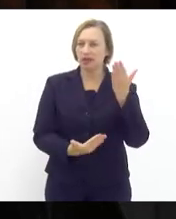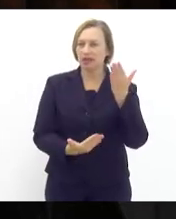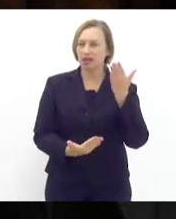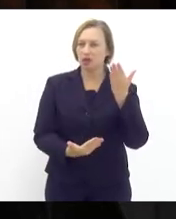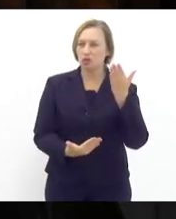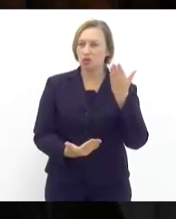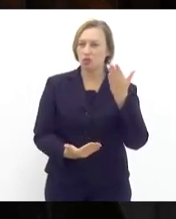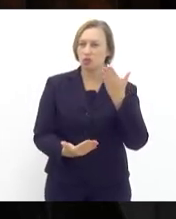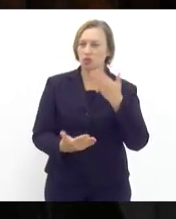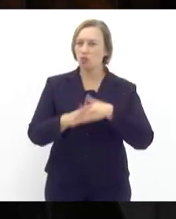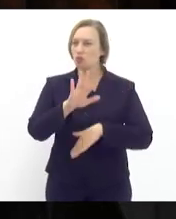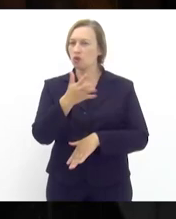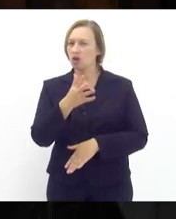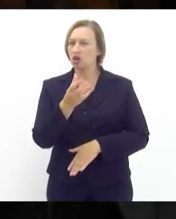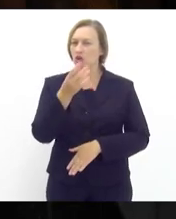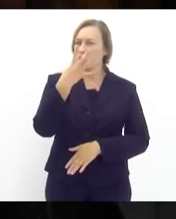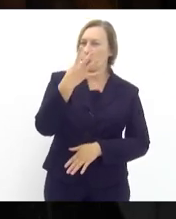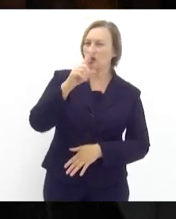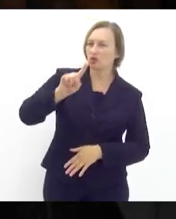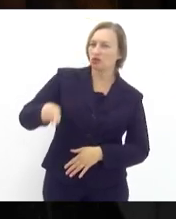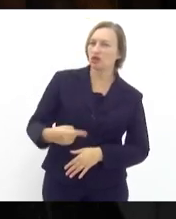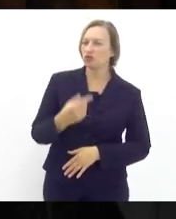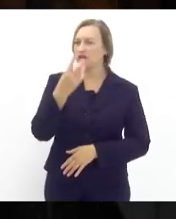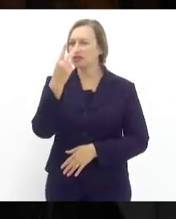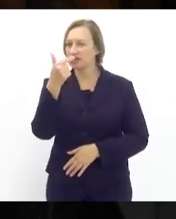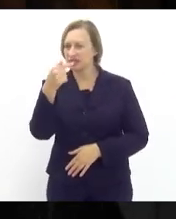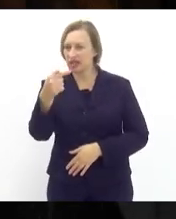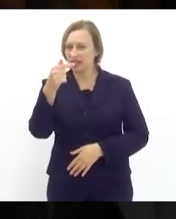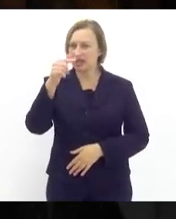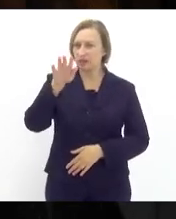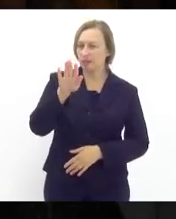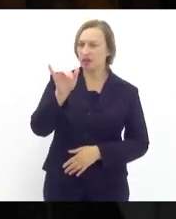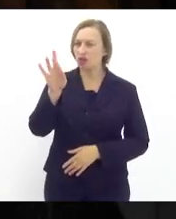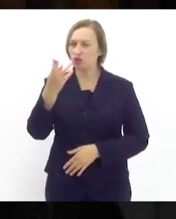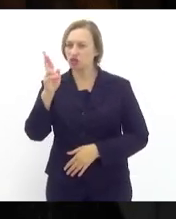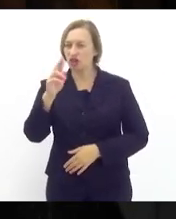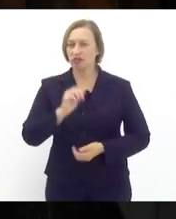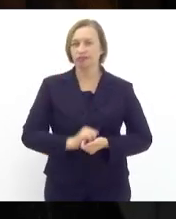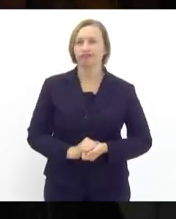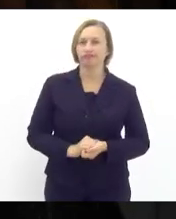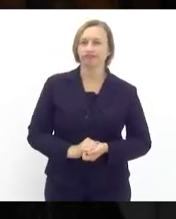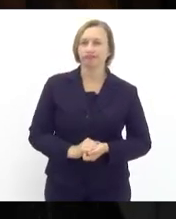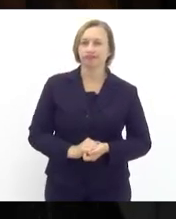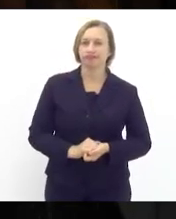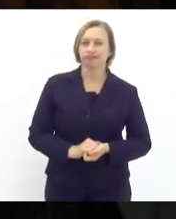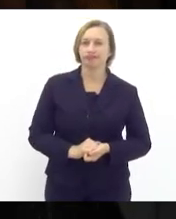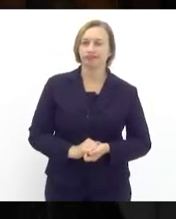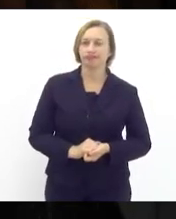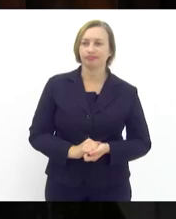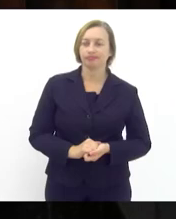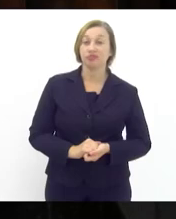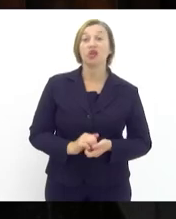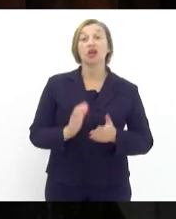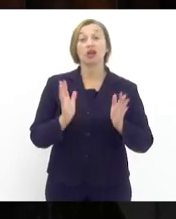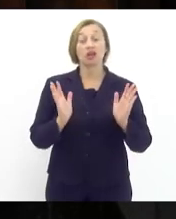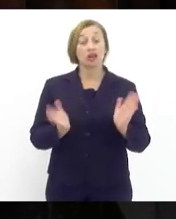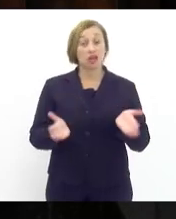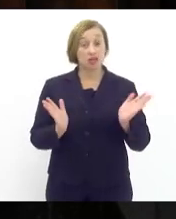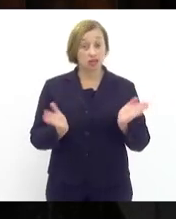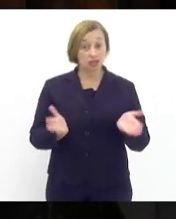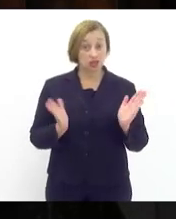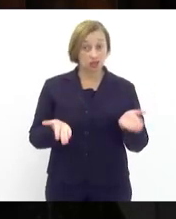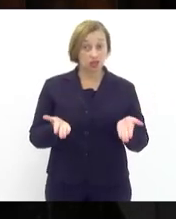bagatela de 4,7 bilhões de reais e a projeção para esse ano